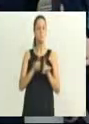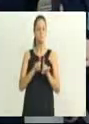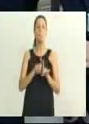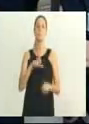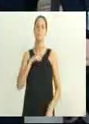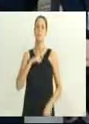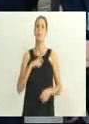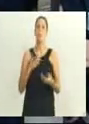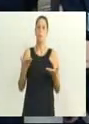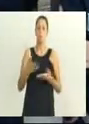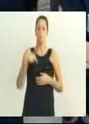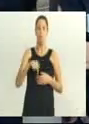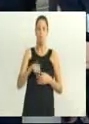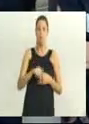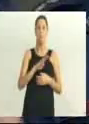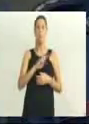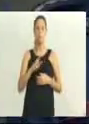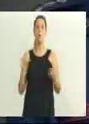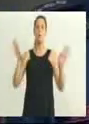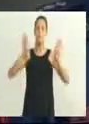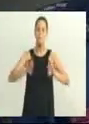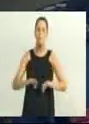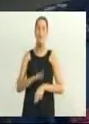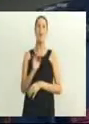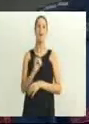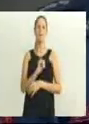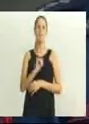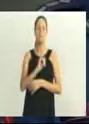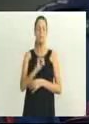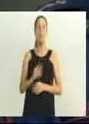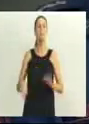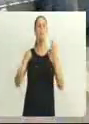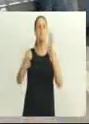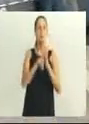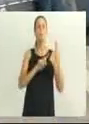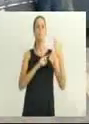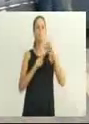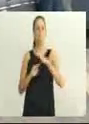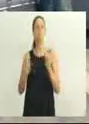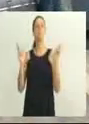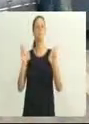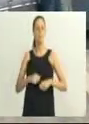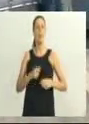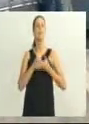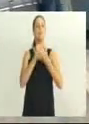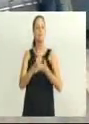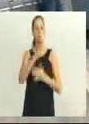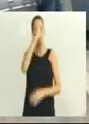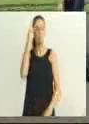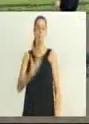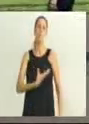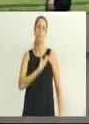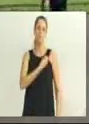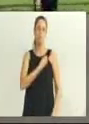uma aeronave no Vale do Itajaí é, sem dúvida, a esperança de que algumas vidas poderão ser salvas e, para isso, a gente faz a constatação